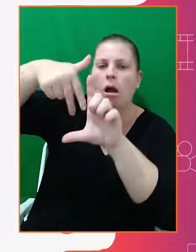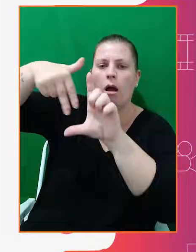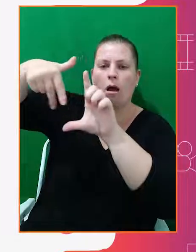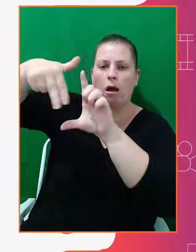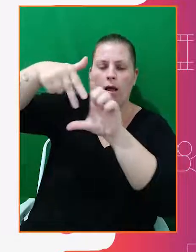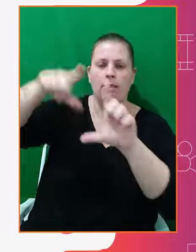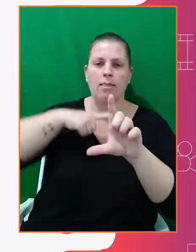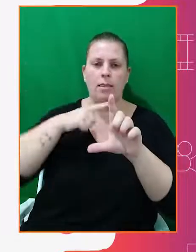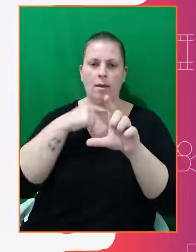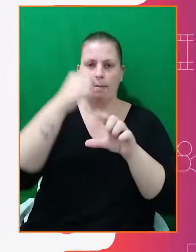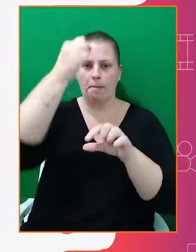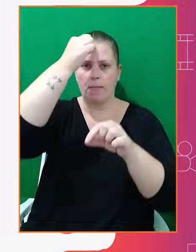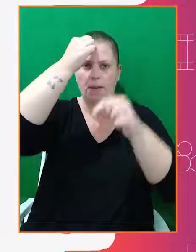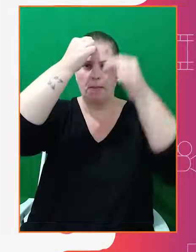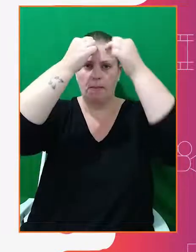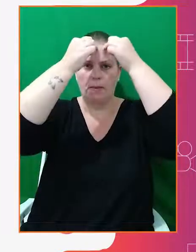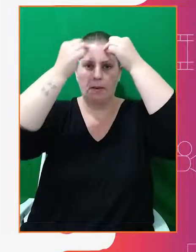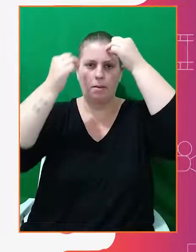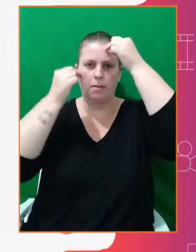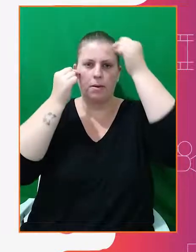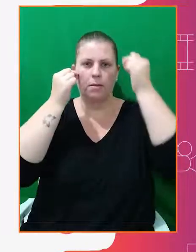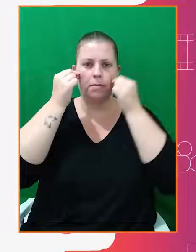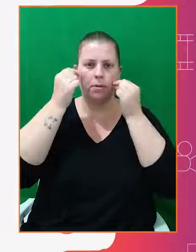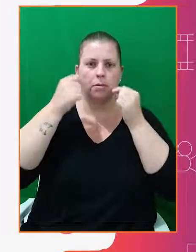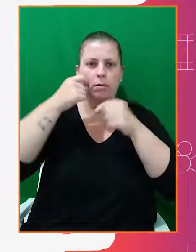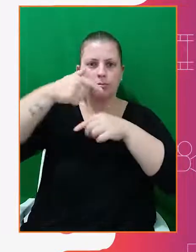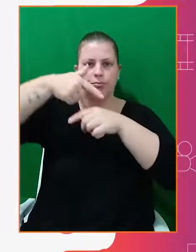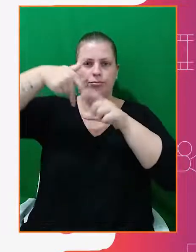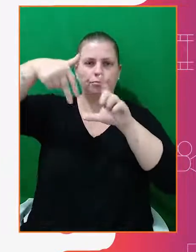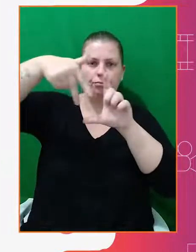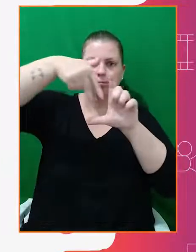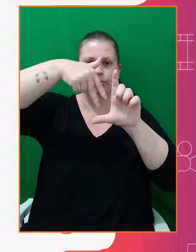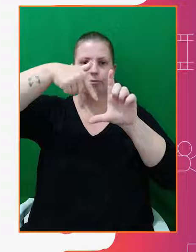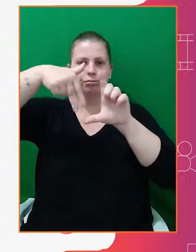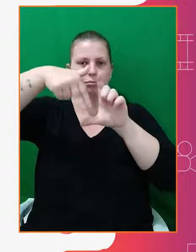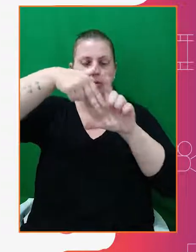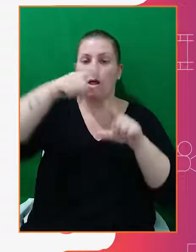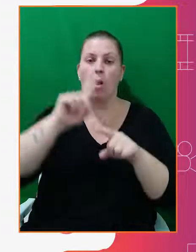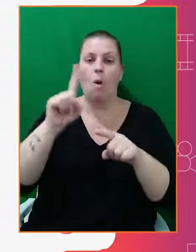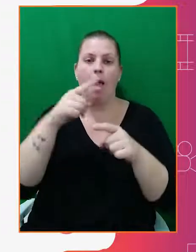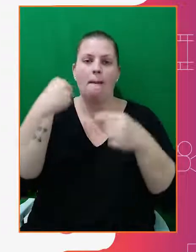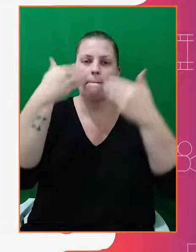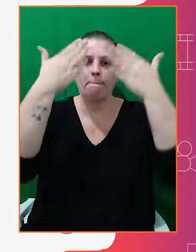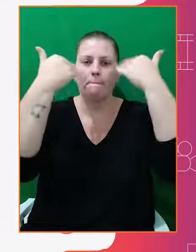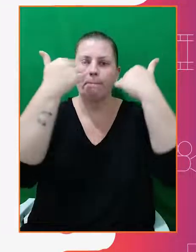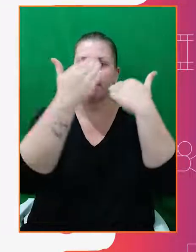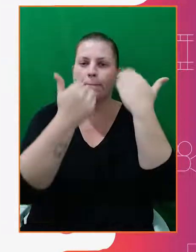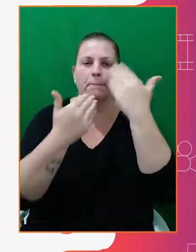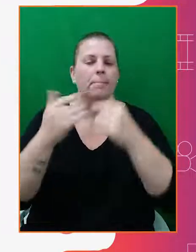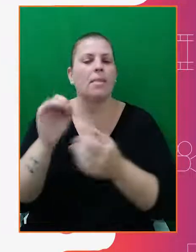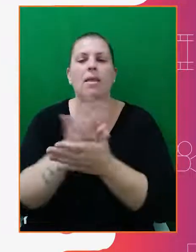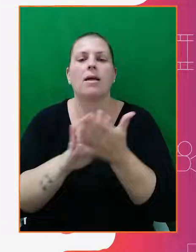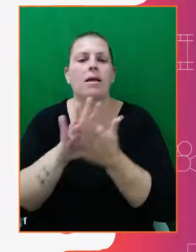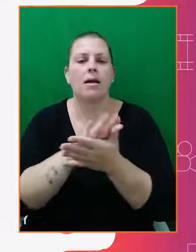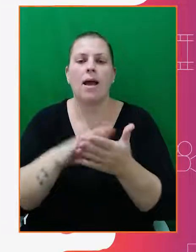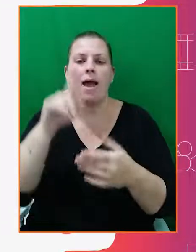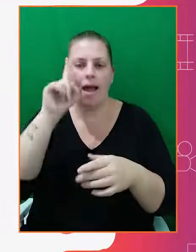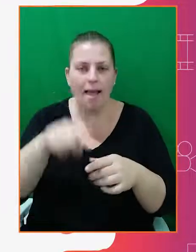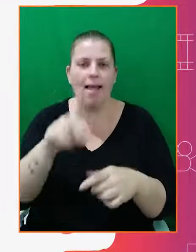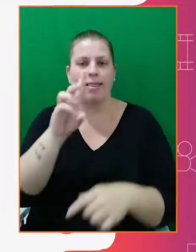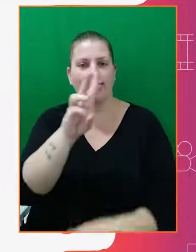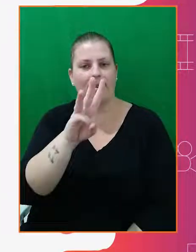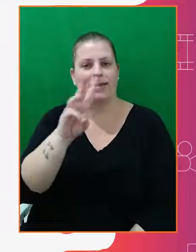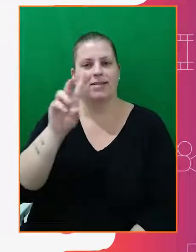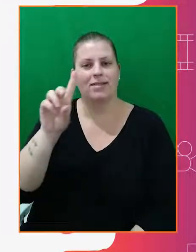animação. E não é usado como uma maquiagem, é um 3D que tem toda a movimentação e